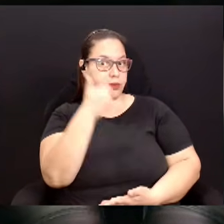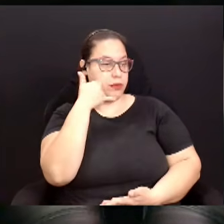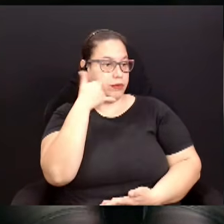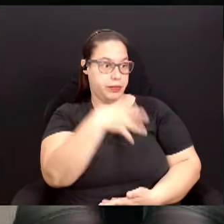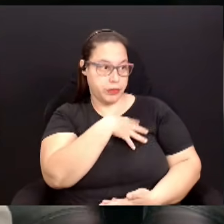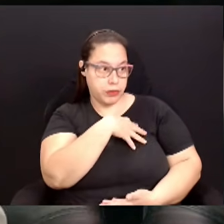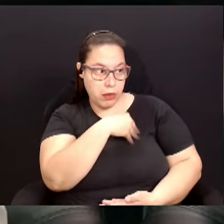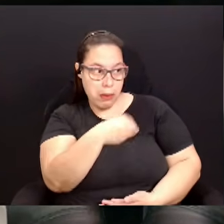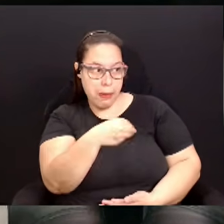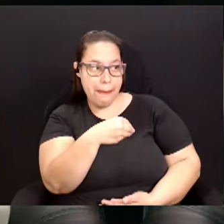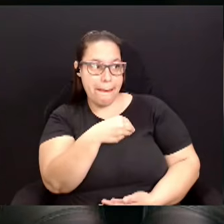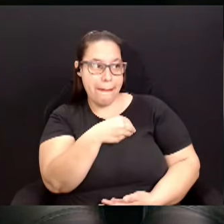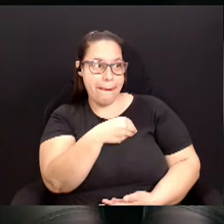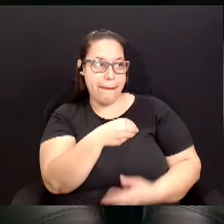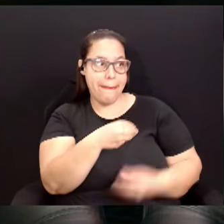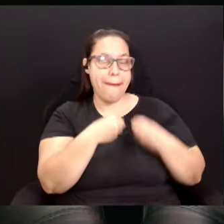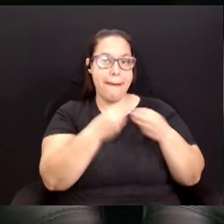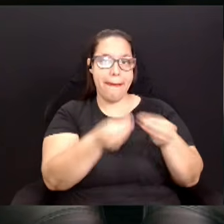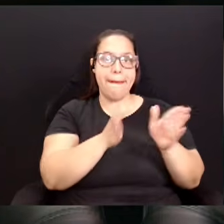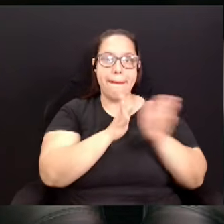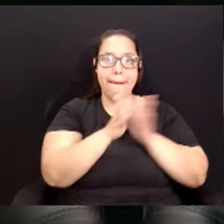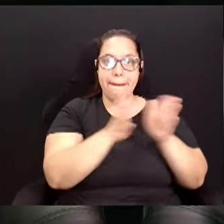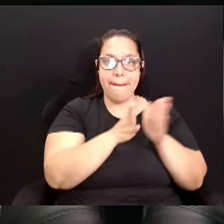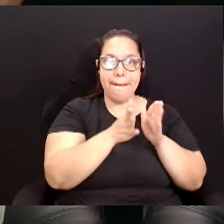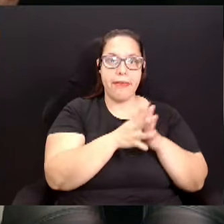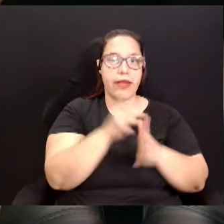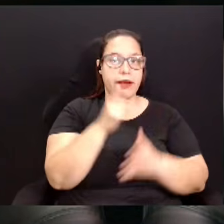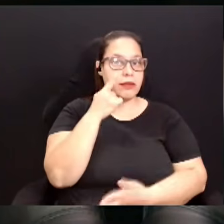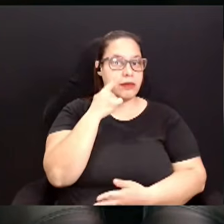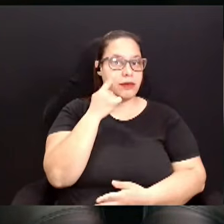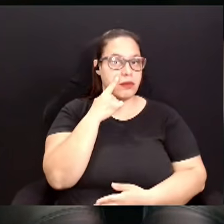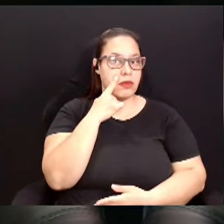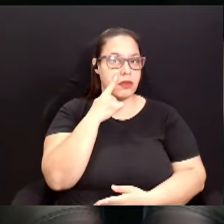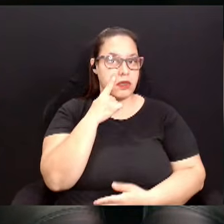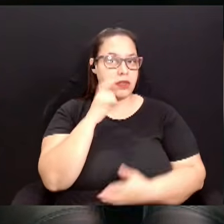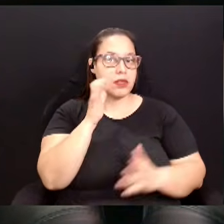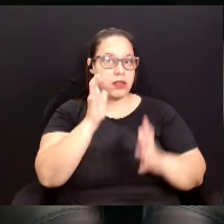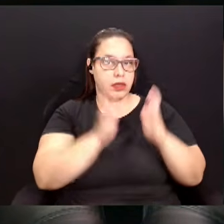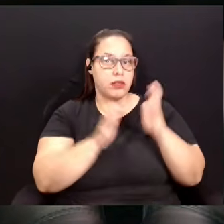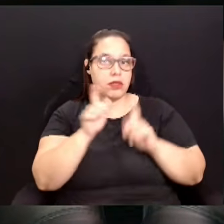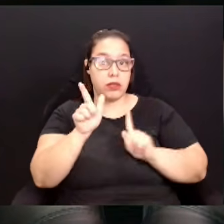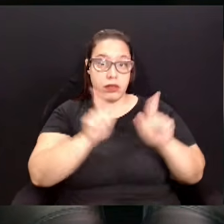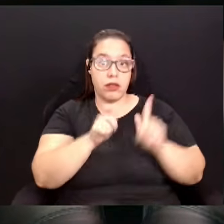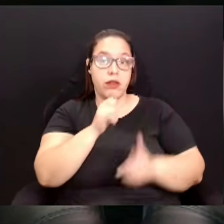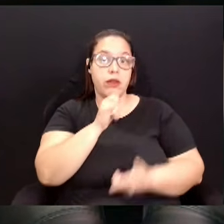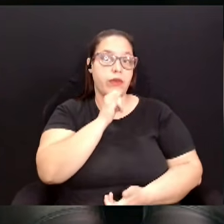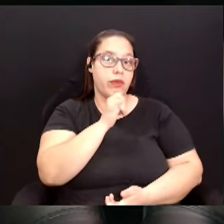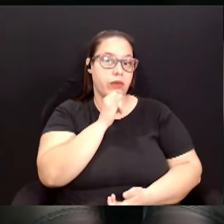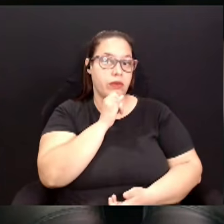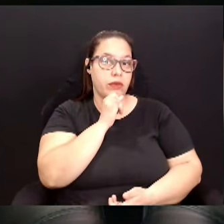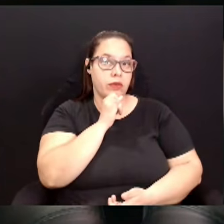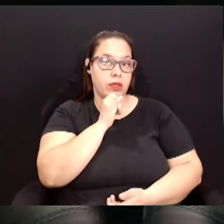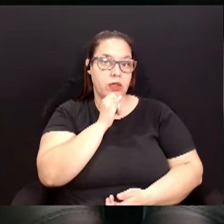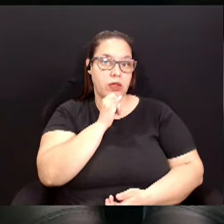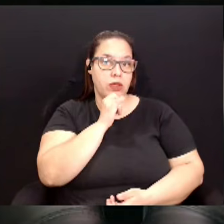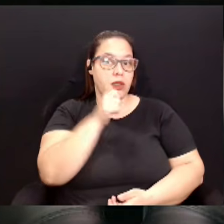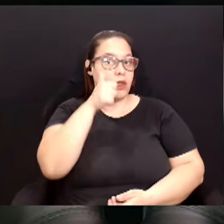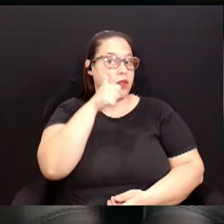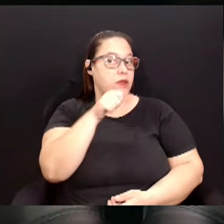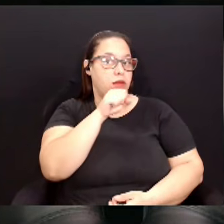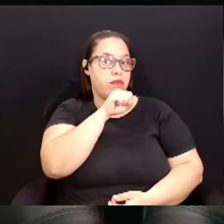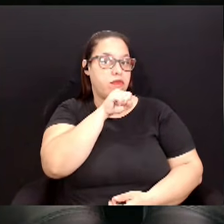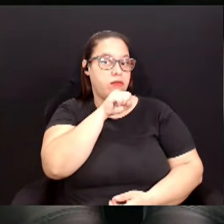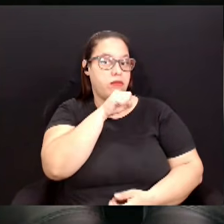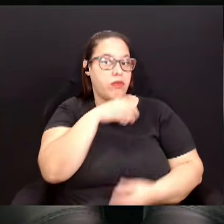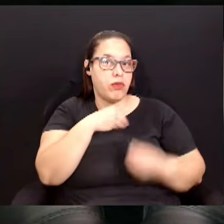está dando esse acesso. E olha, e a gente briga muito por tela, por exemplo, né? Então, a mãe deu a tela, né, colocou a criança